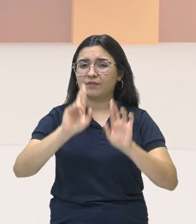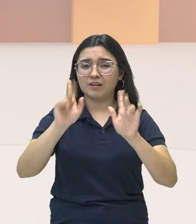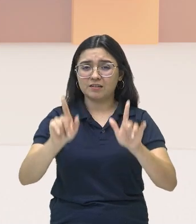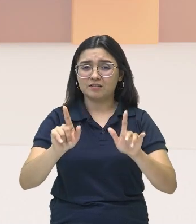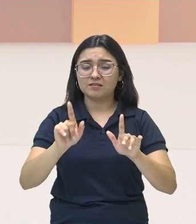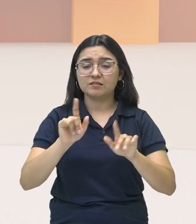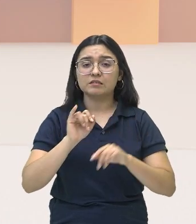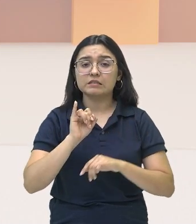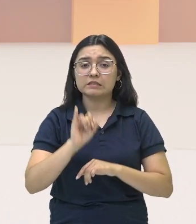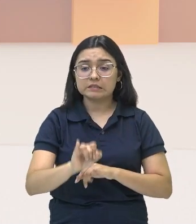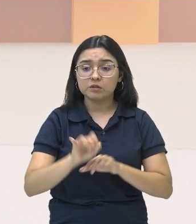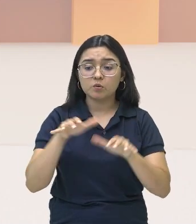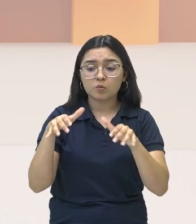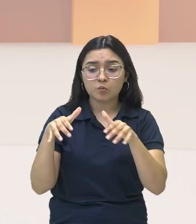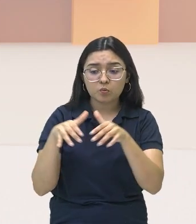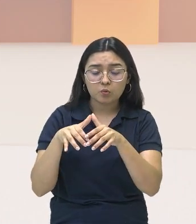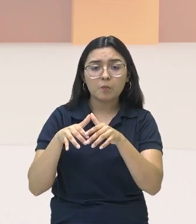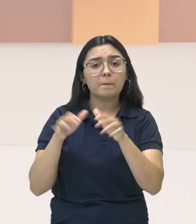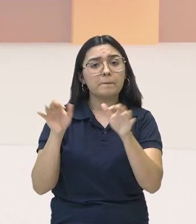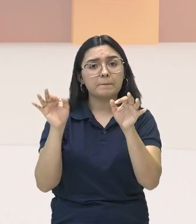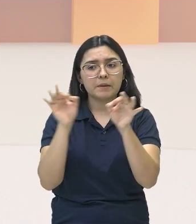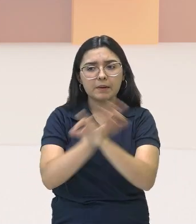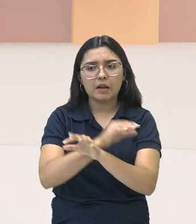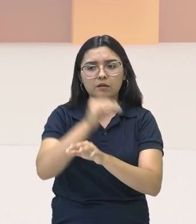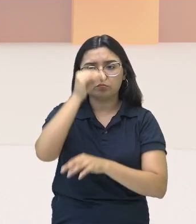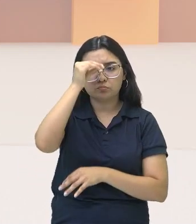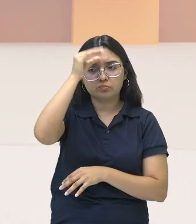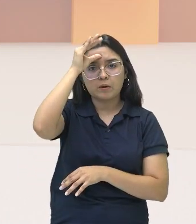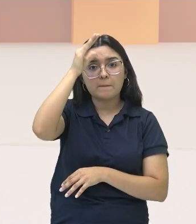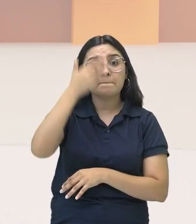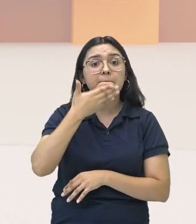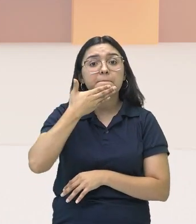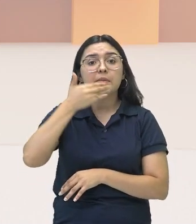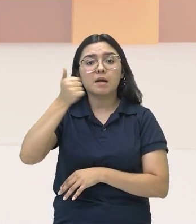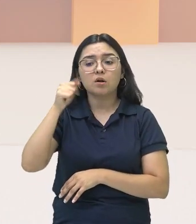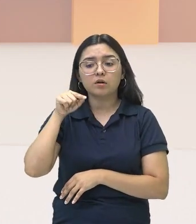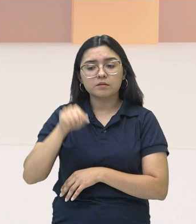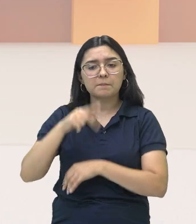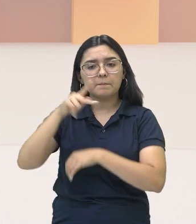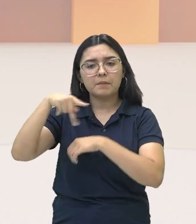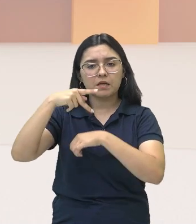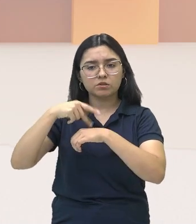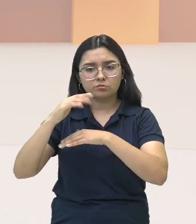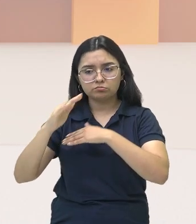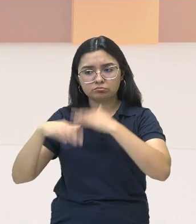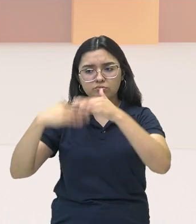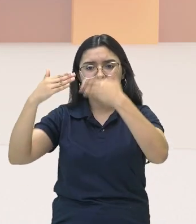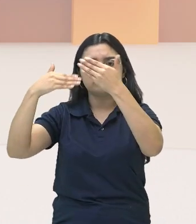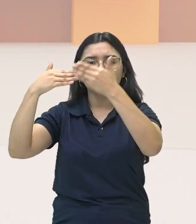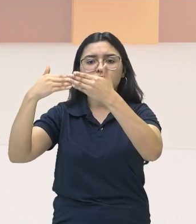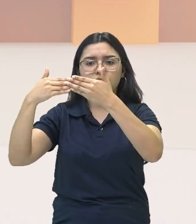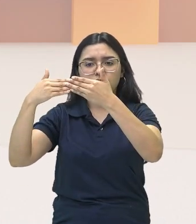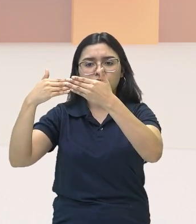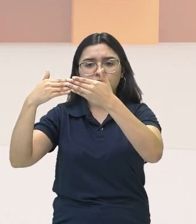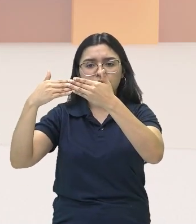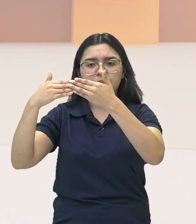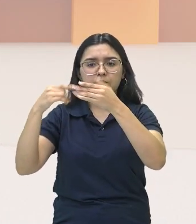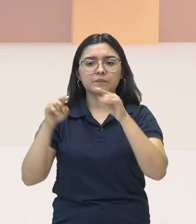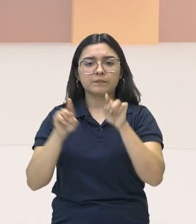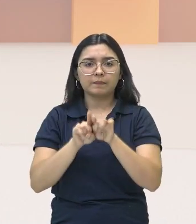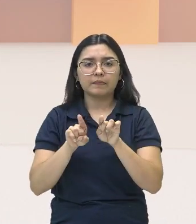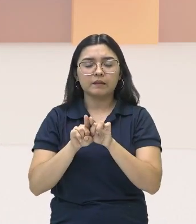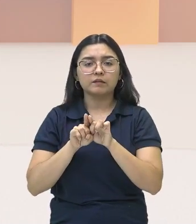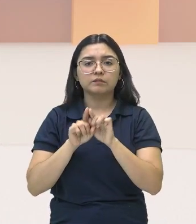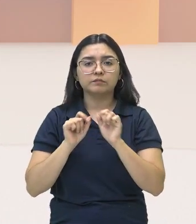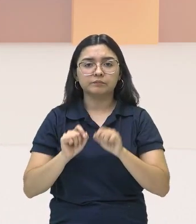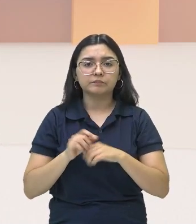mais preparado for o seu povo, melhor para que esse país possa se desenvolver. Tanto do ponto de